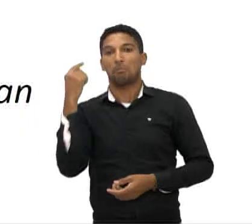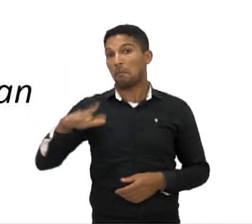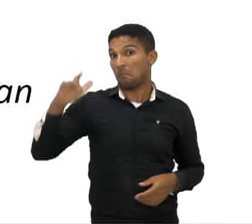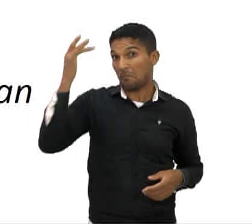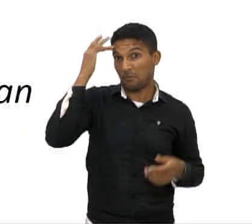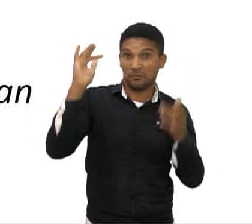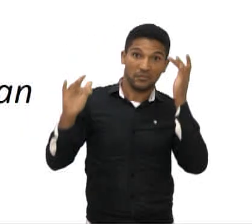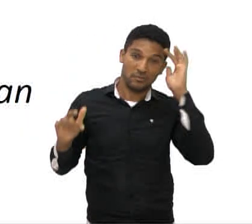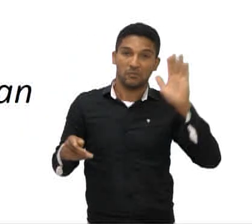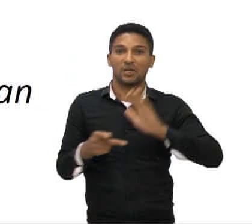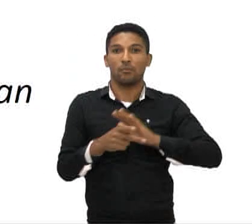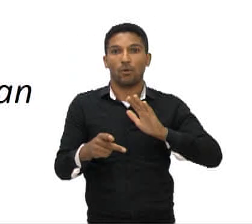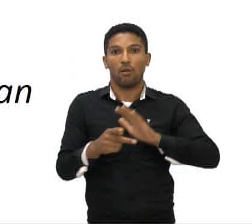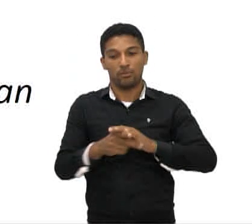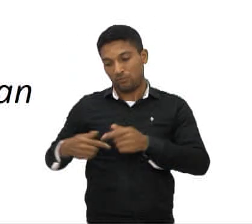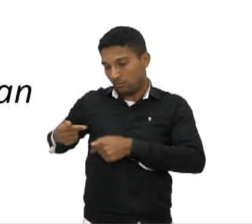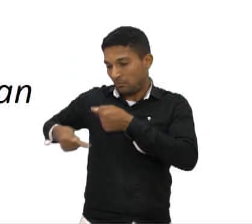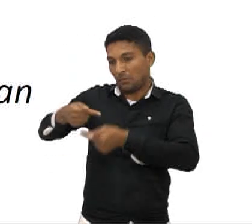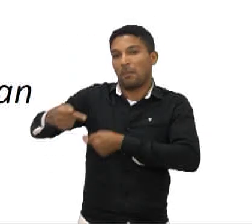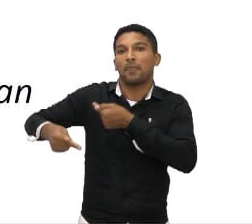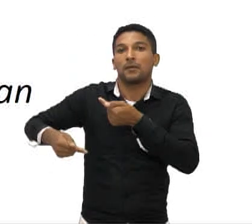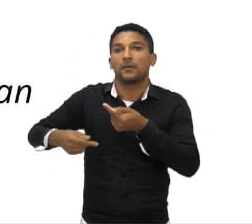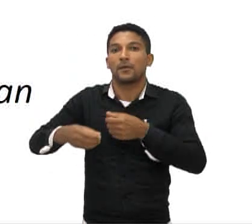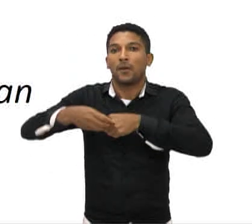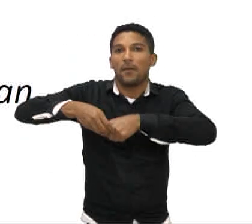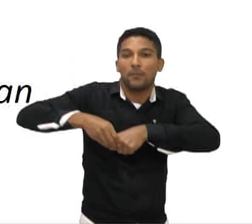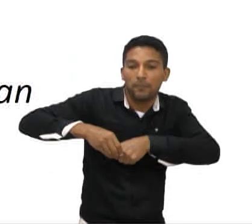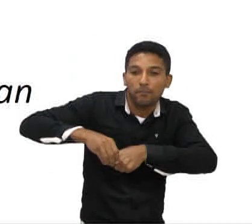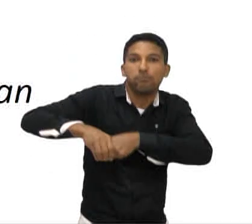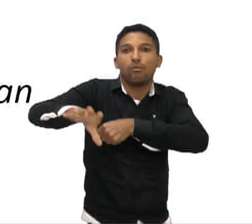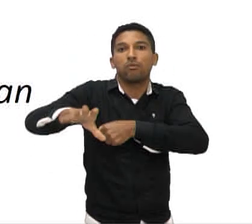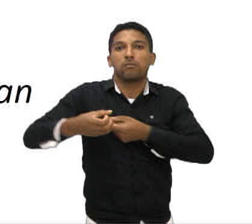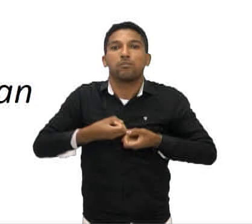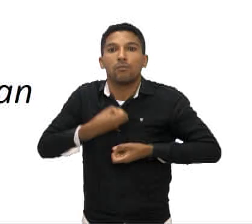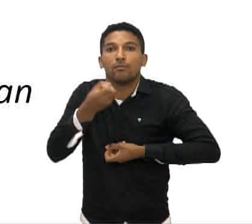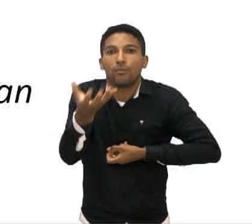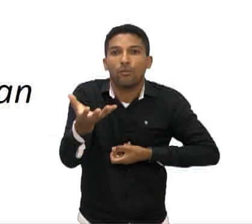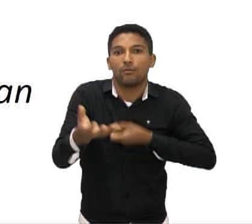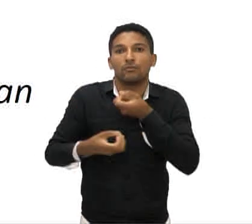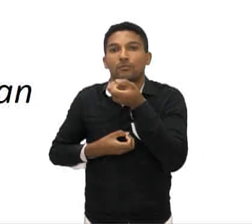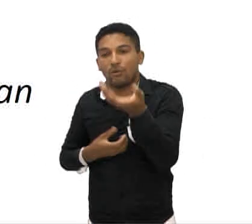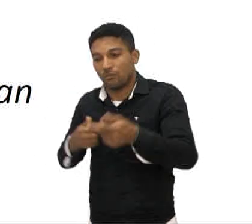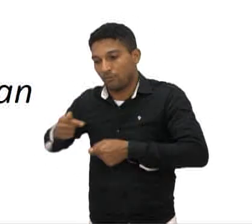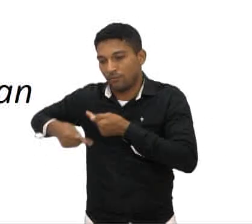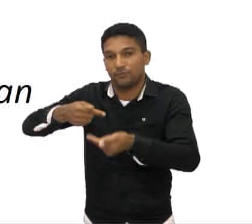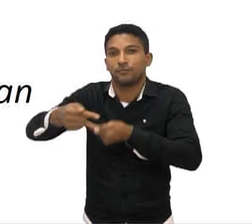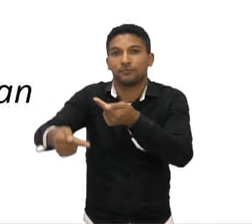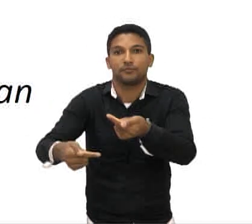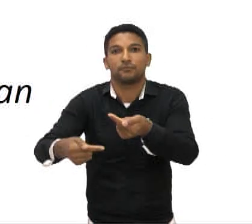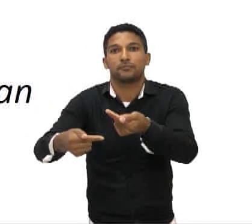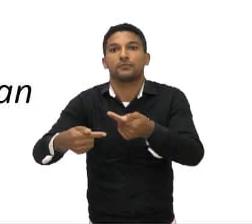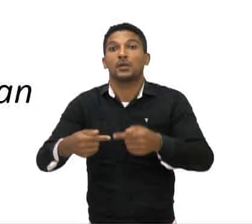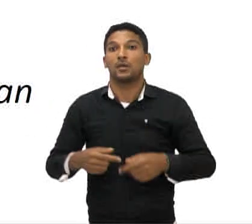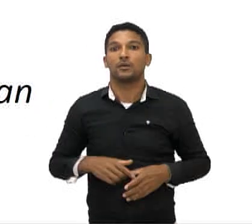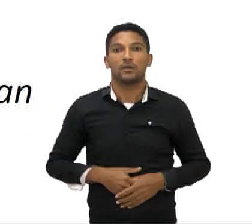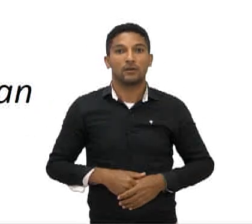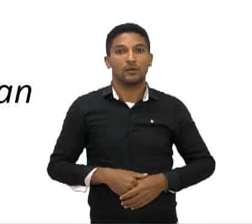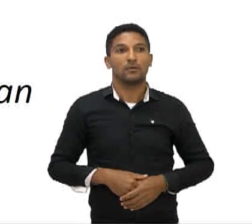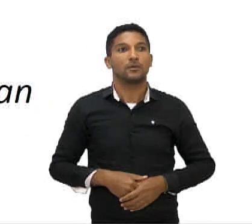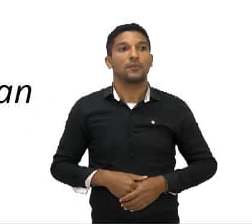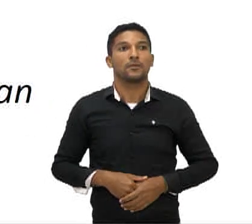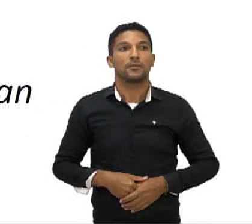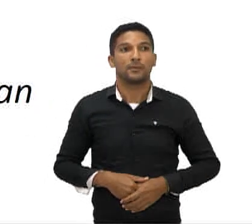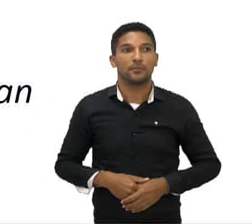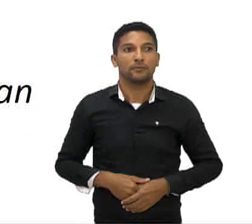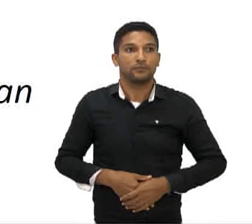Poseen planteamiento nudo, que é isto? O início, o nudo, o conflito e o final,